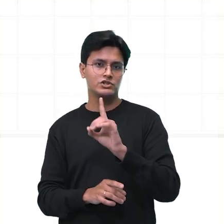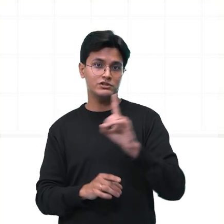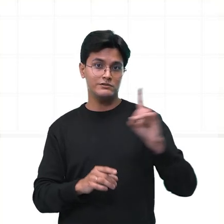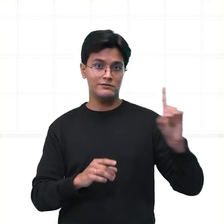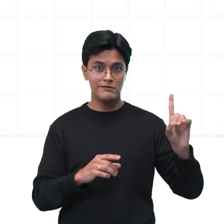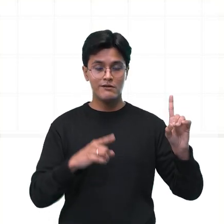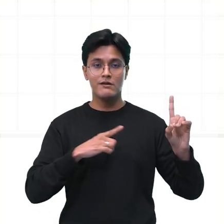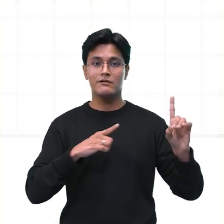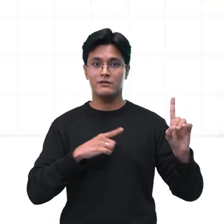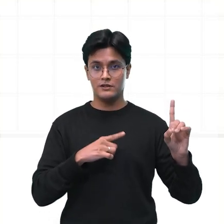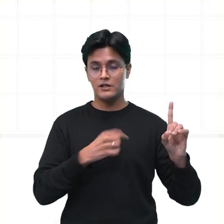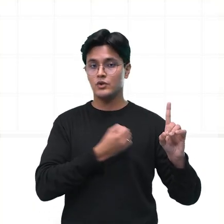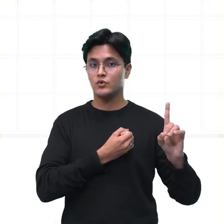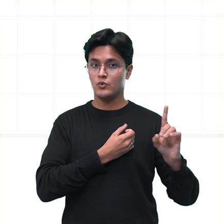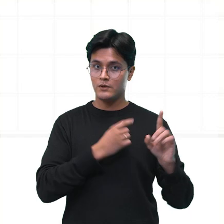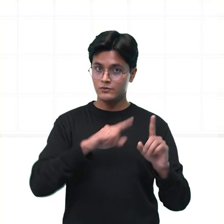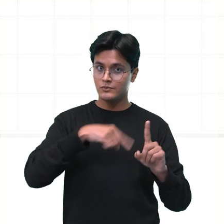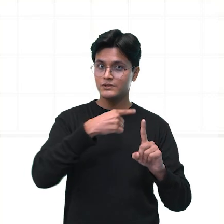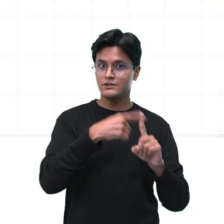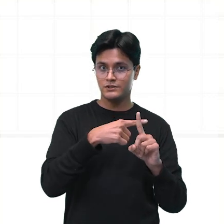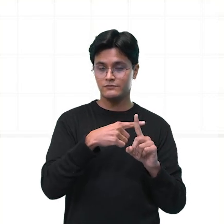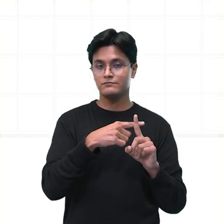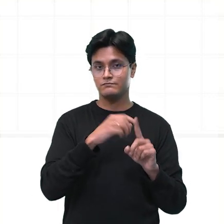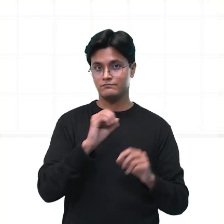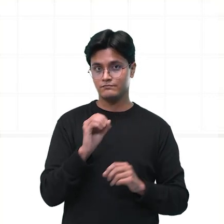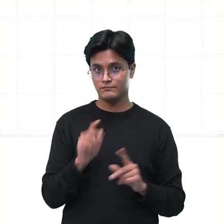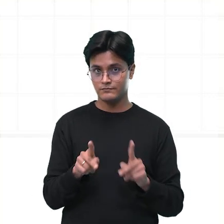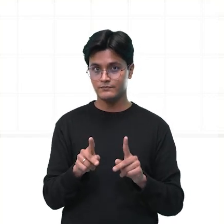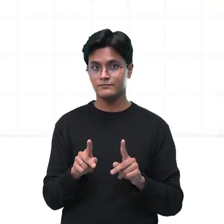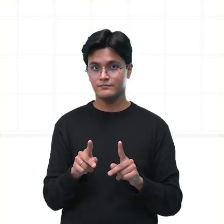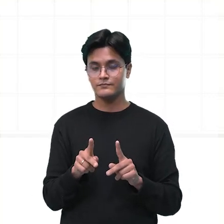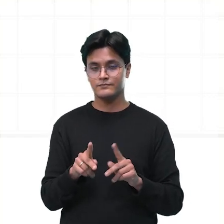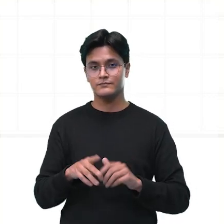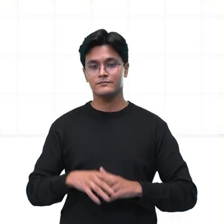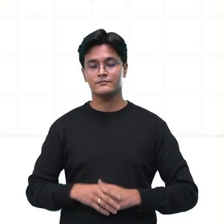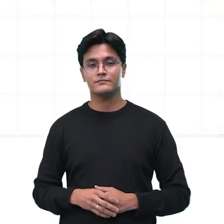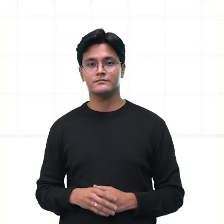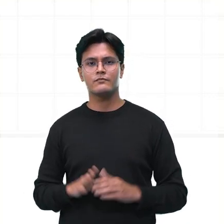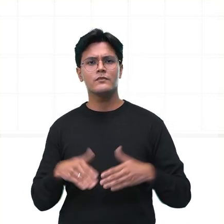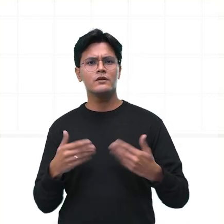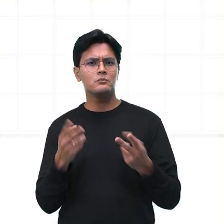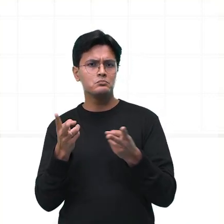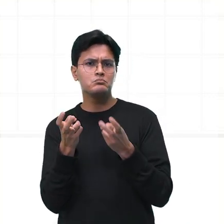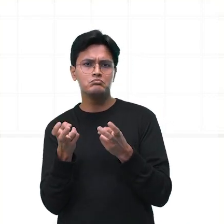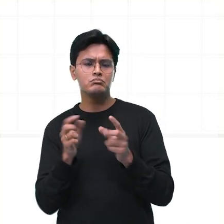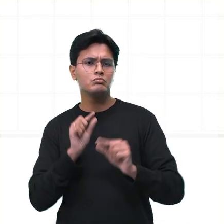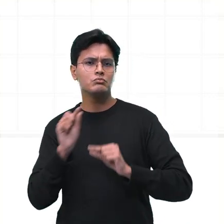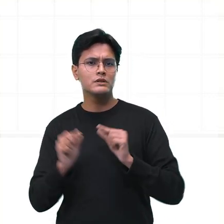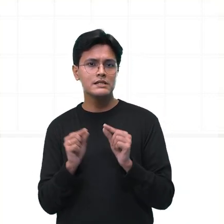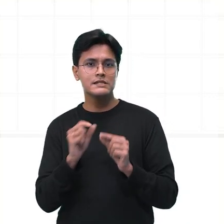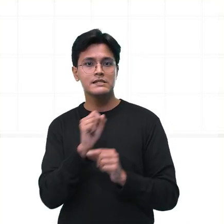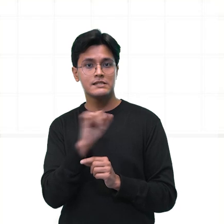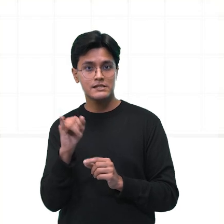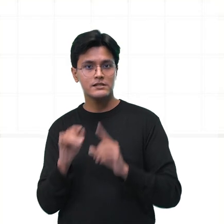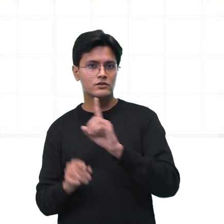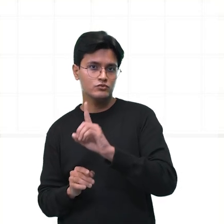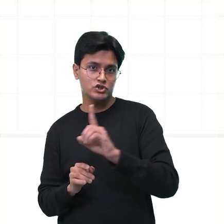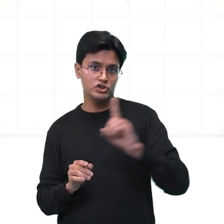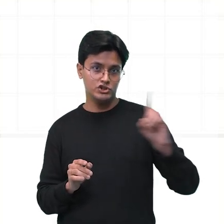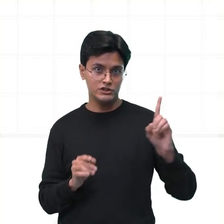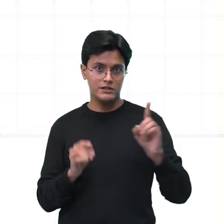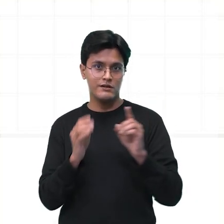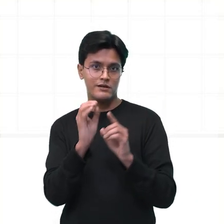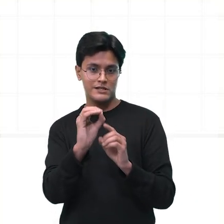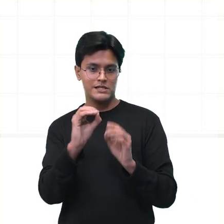temos os números positivos Ok Então veja tudo que esver à direita do